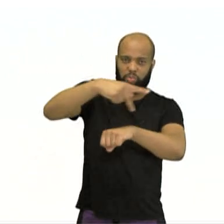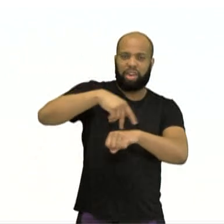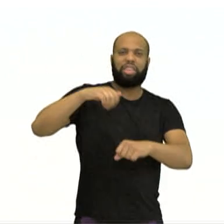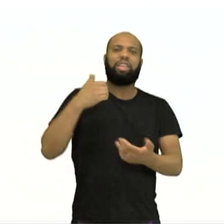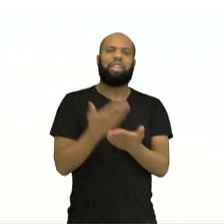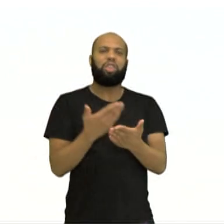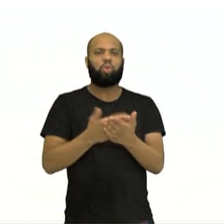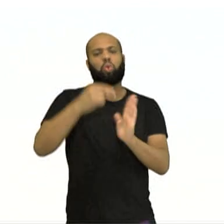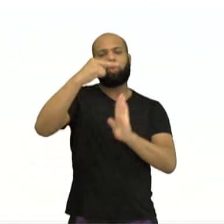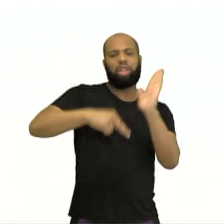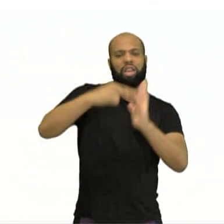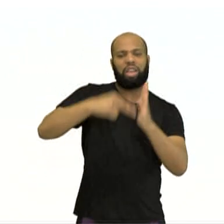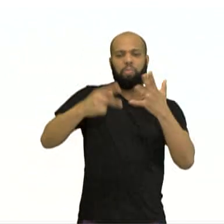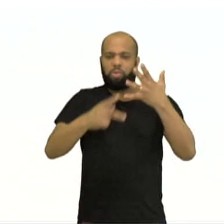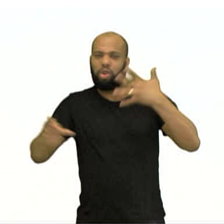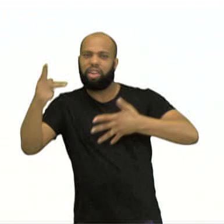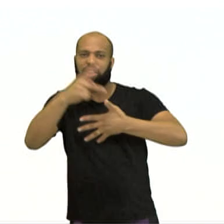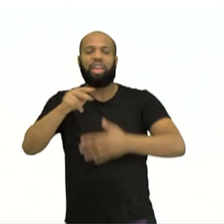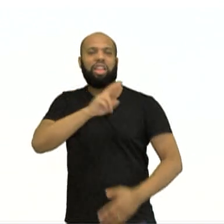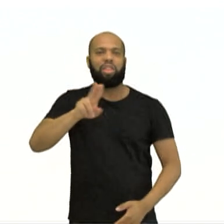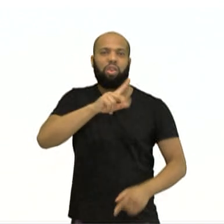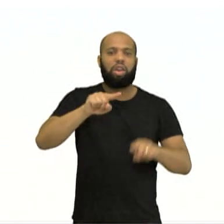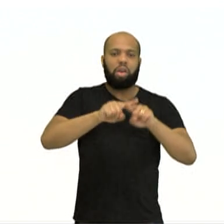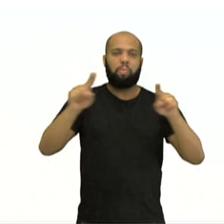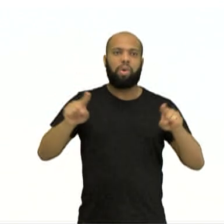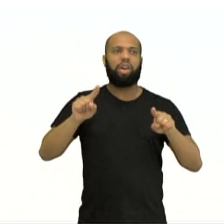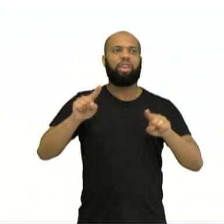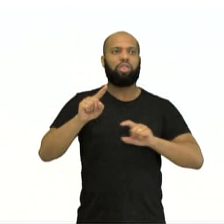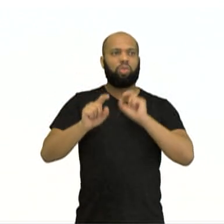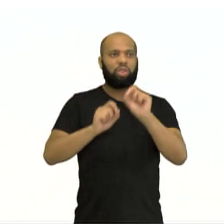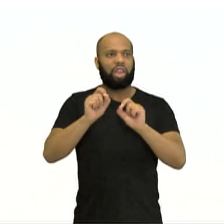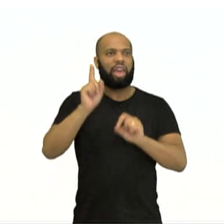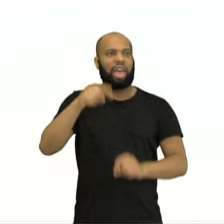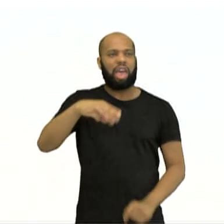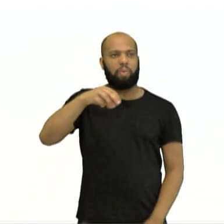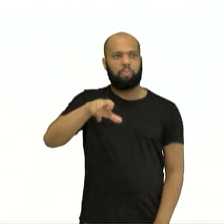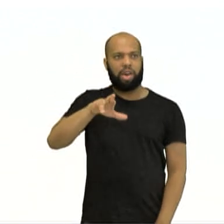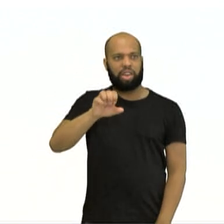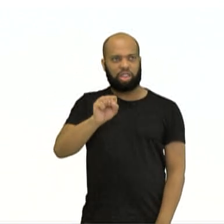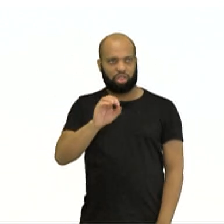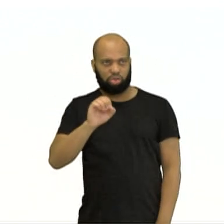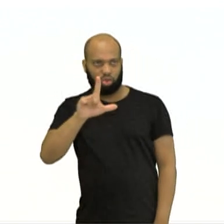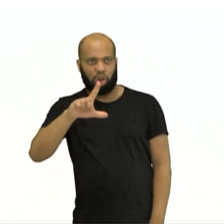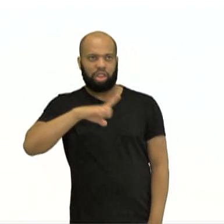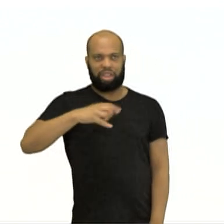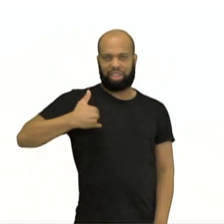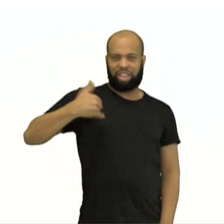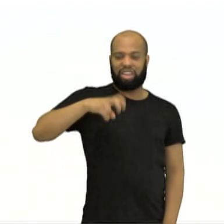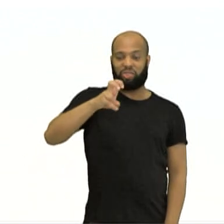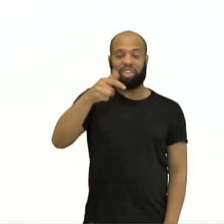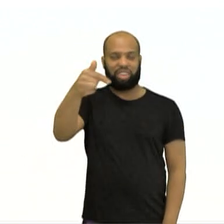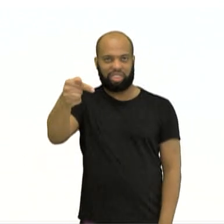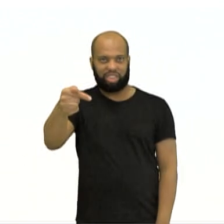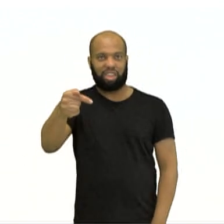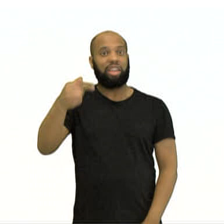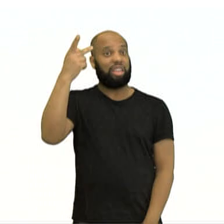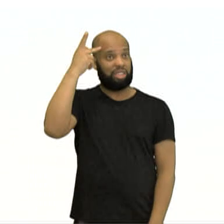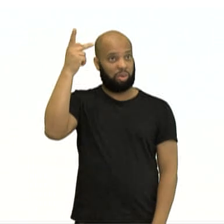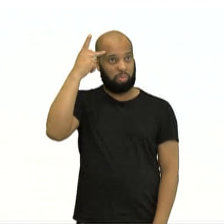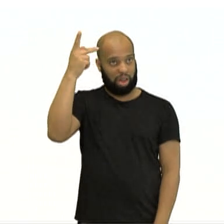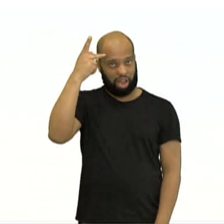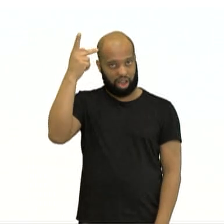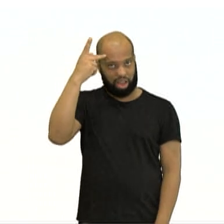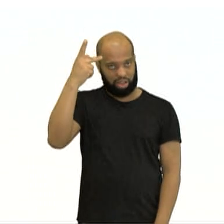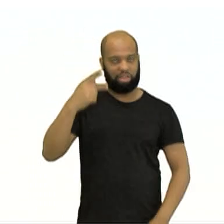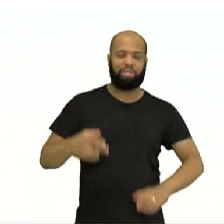não são prioridades. Marisol Leiro Vidal, 57 anos, São Paulo, capital,